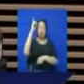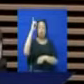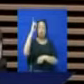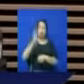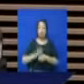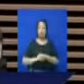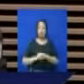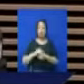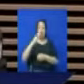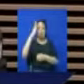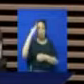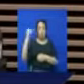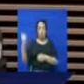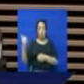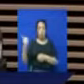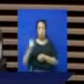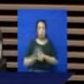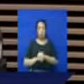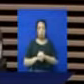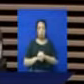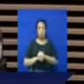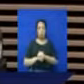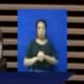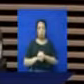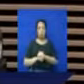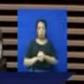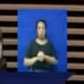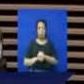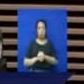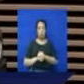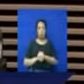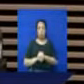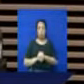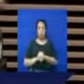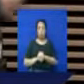vida de cada um de vocês, em nome de Jesus. Amém.